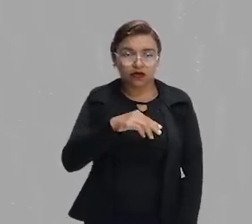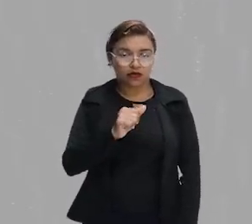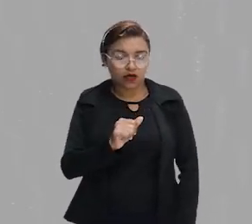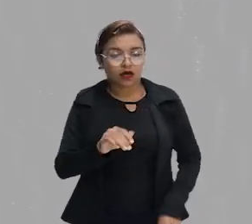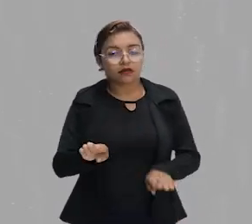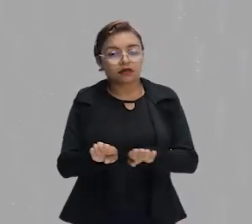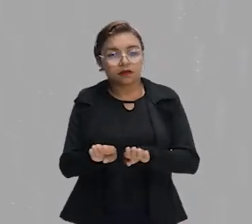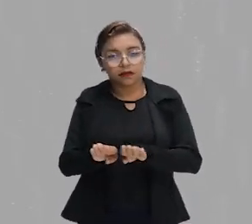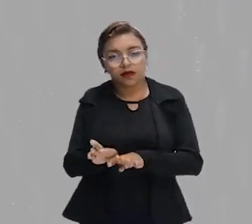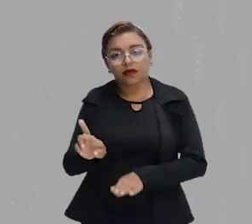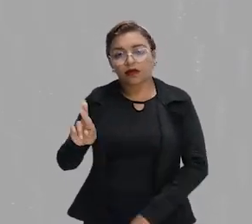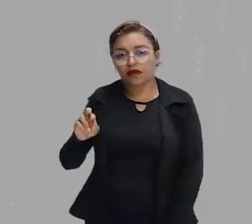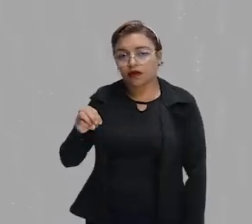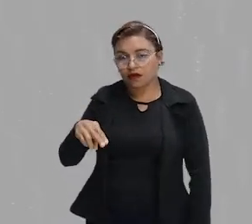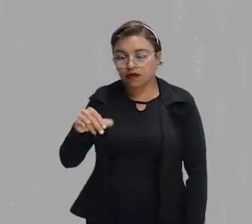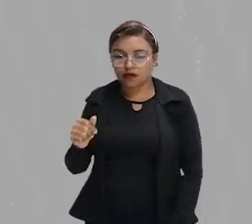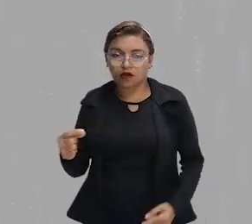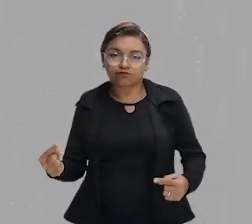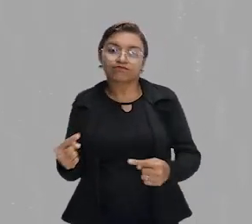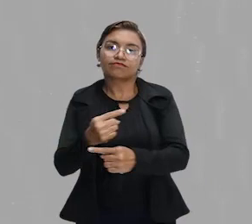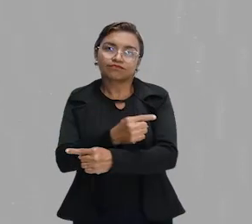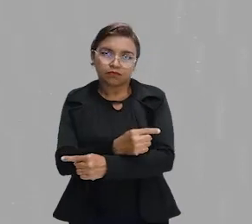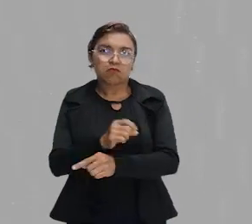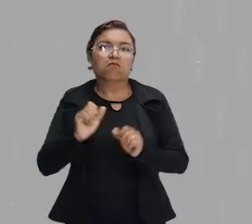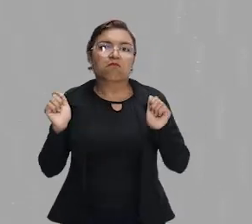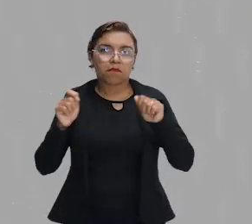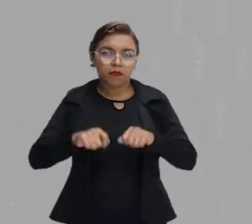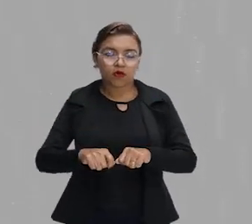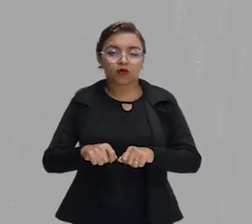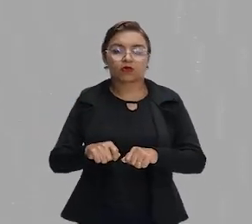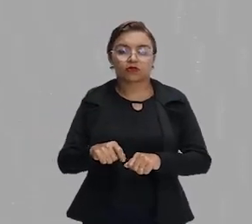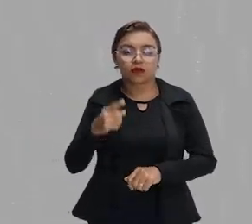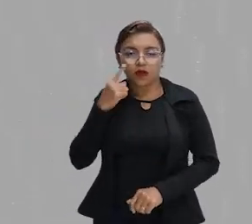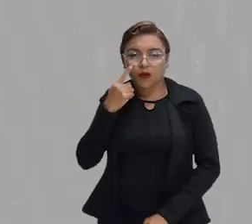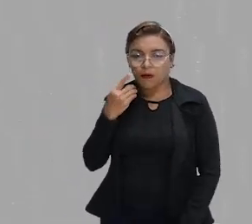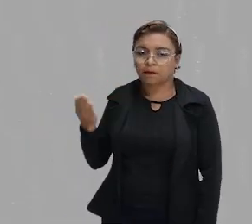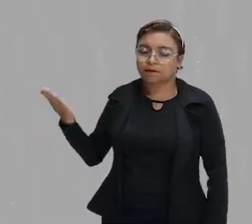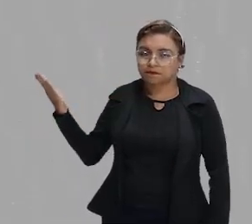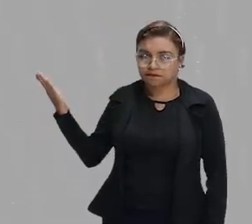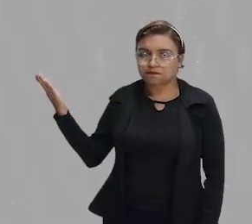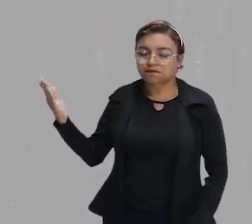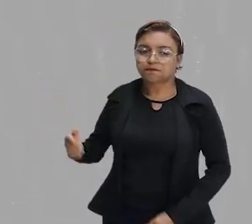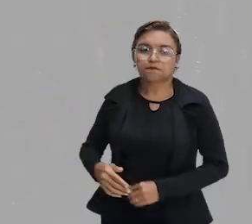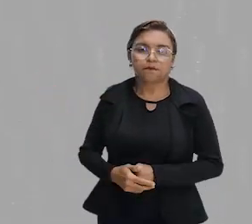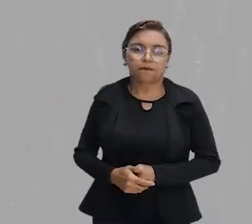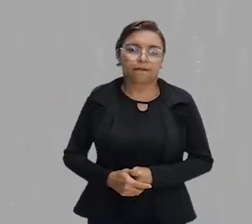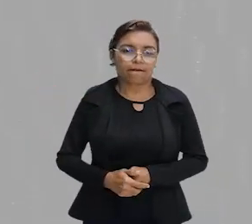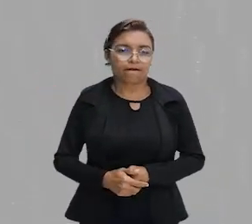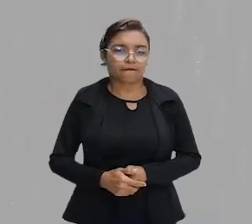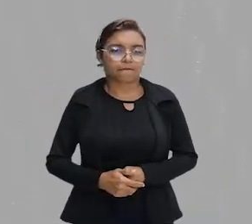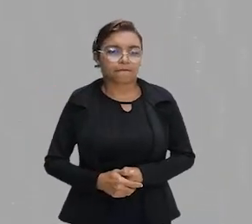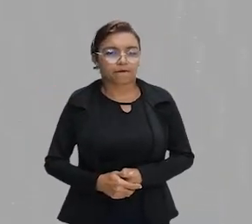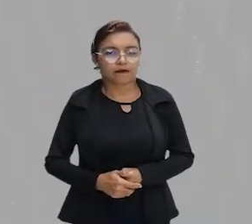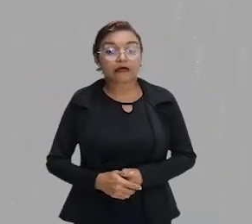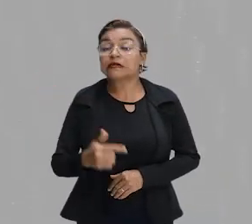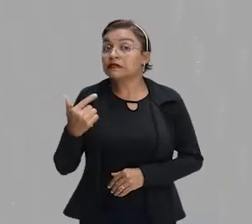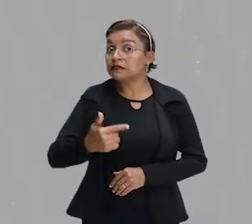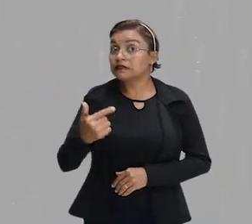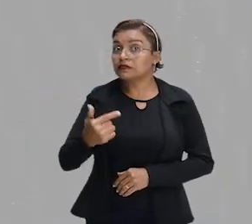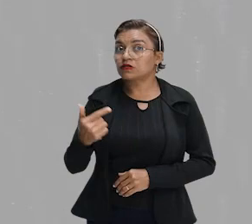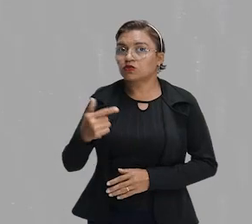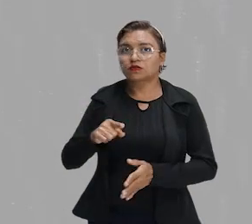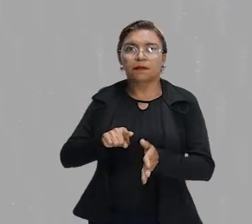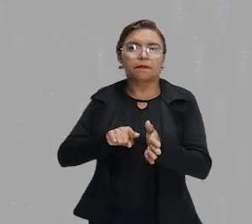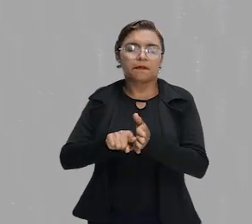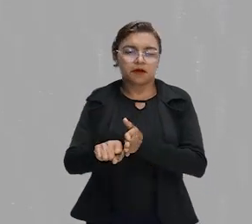para o DNA. Isso graças à enzima transcriptase reversa. Pessoal, vamos para a próxima